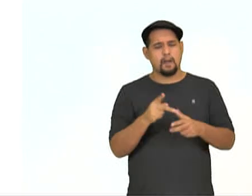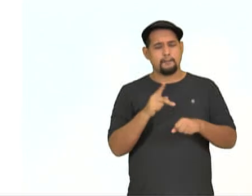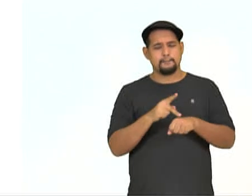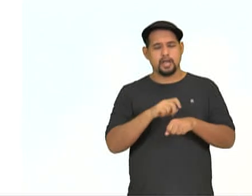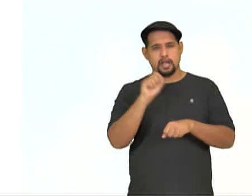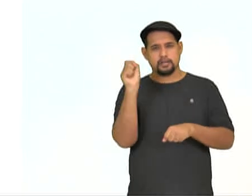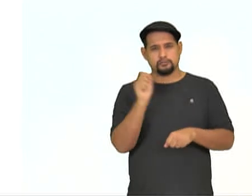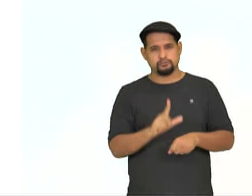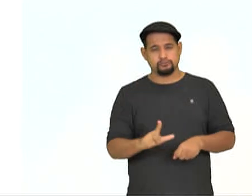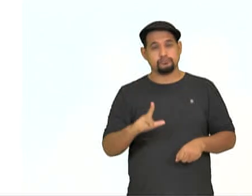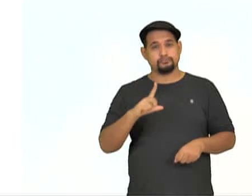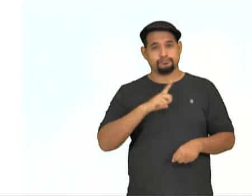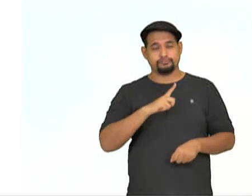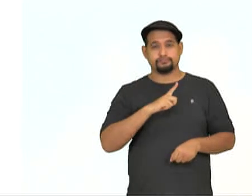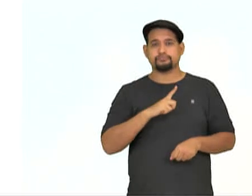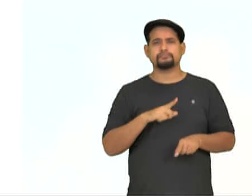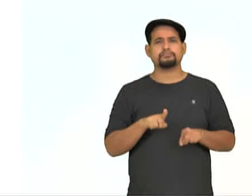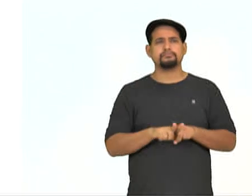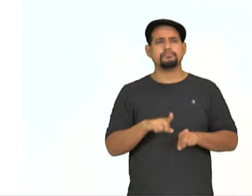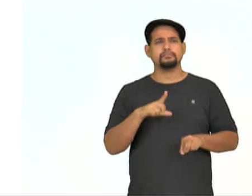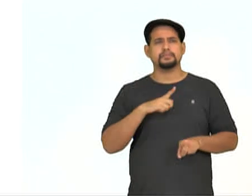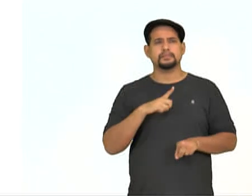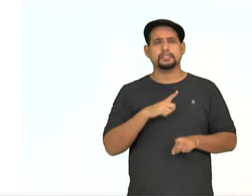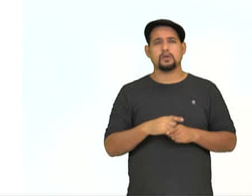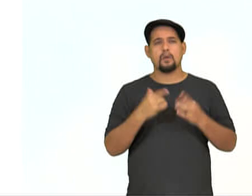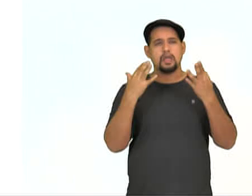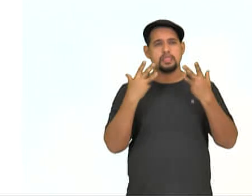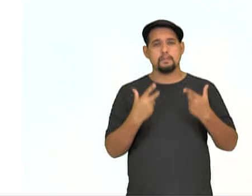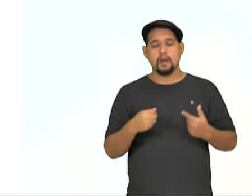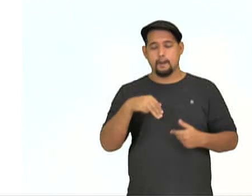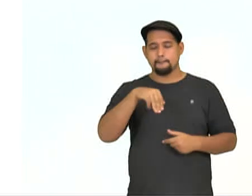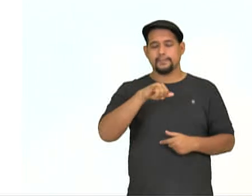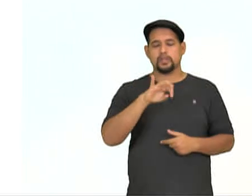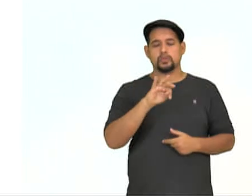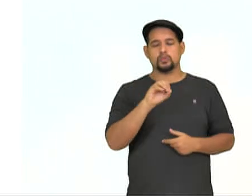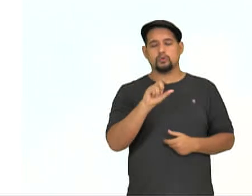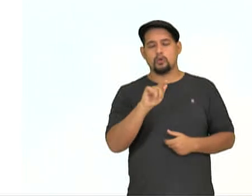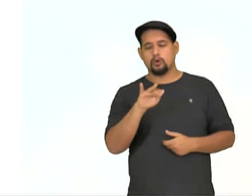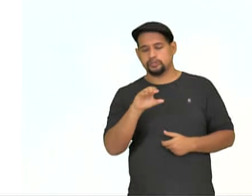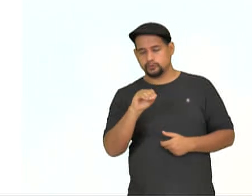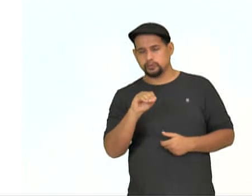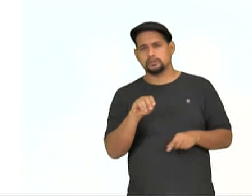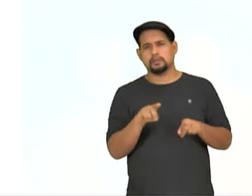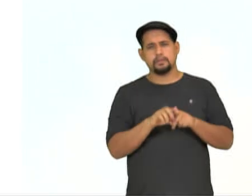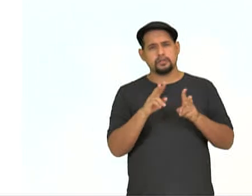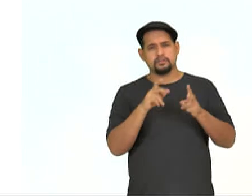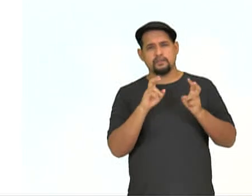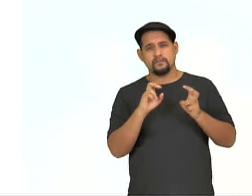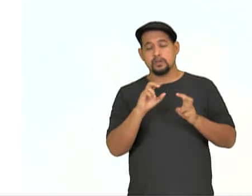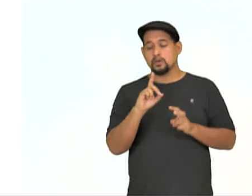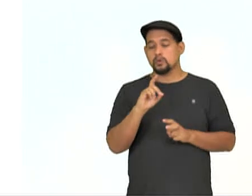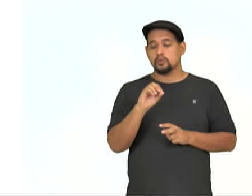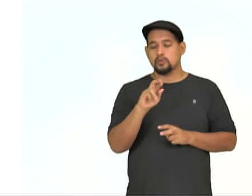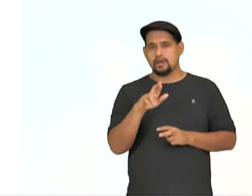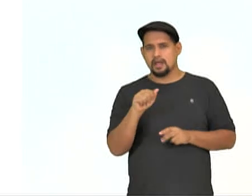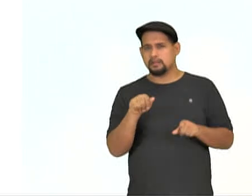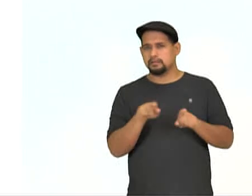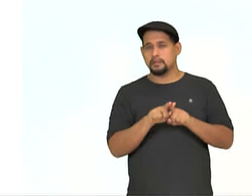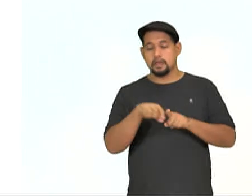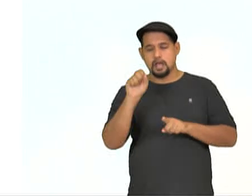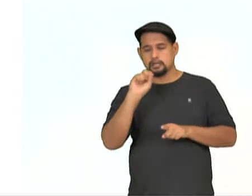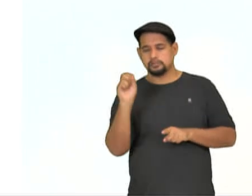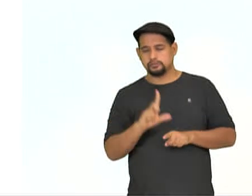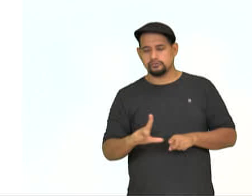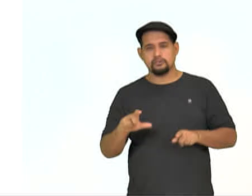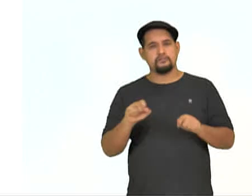já é o lápis-lazuli mesmo. E nós temos um animal mitológico da cultura assíria. Então nós vemos o dourado e nós vemos o azul